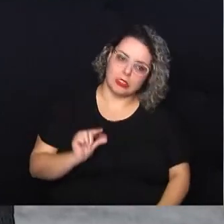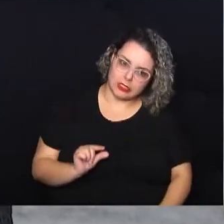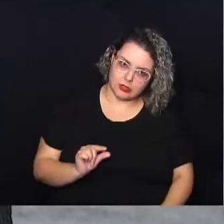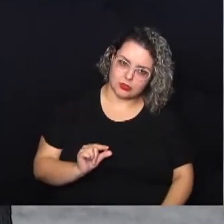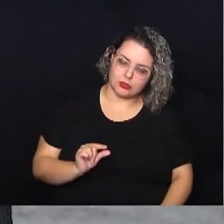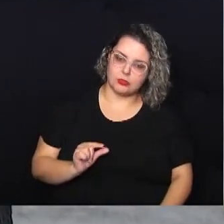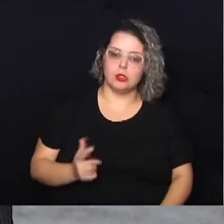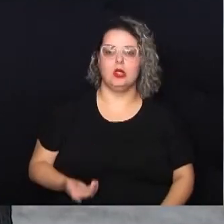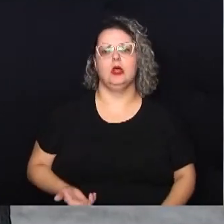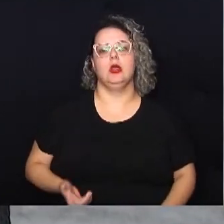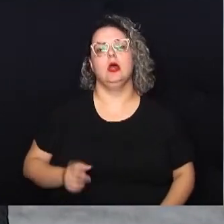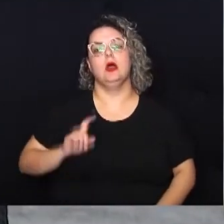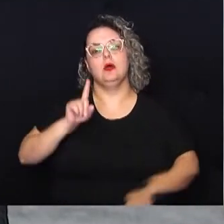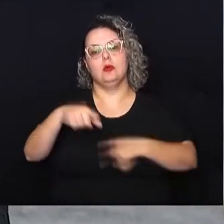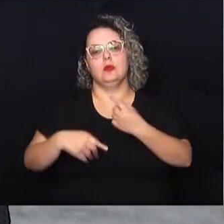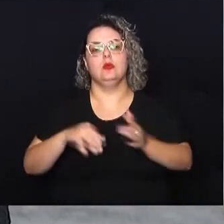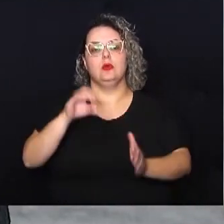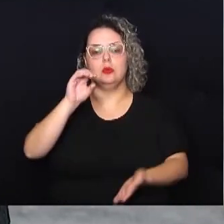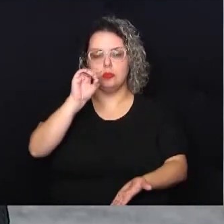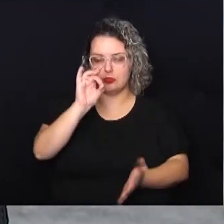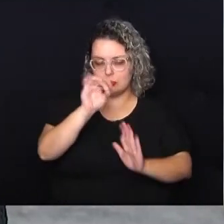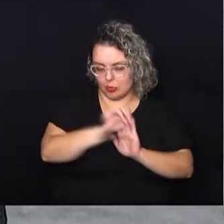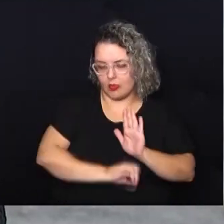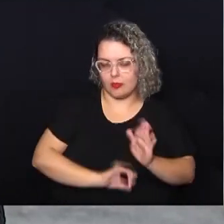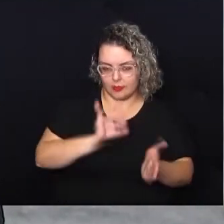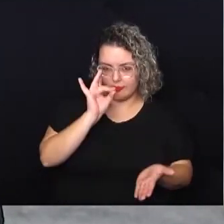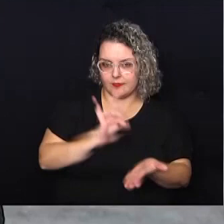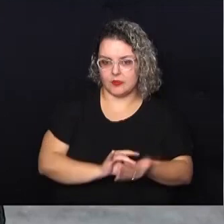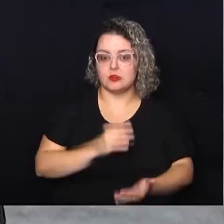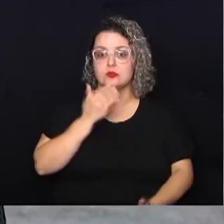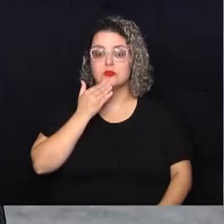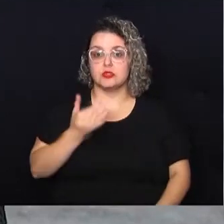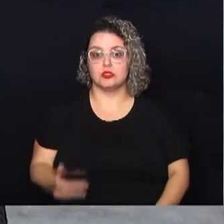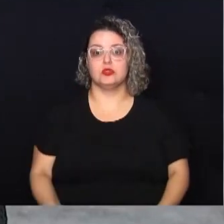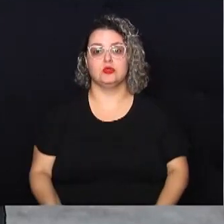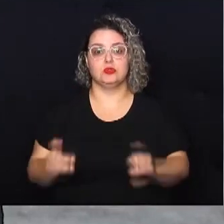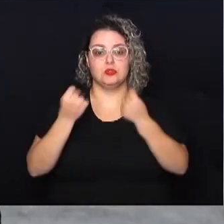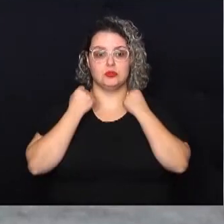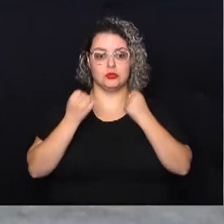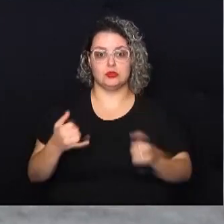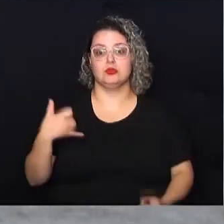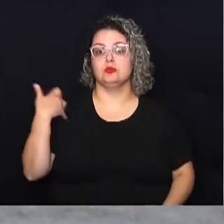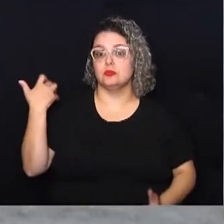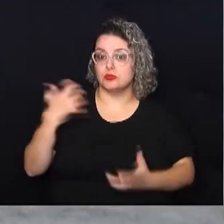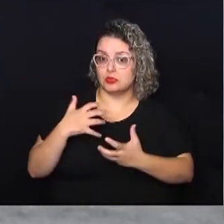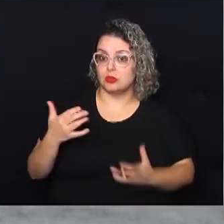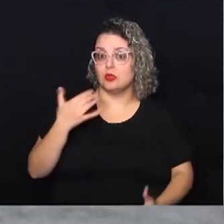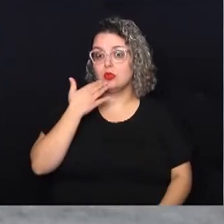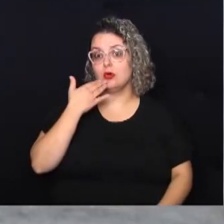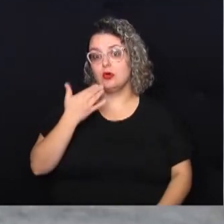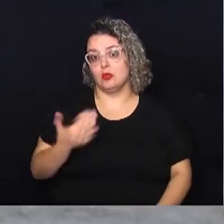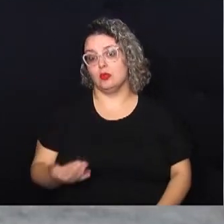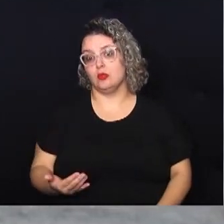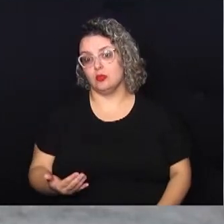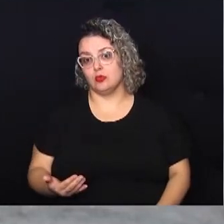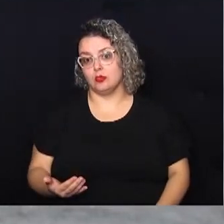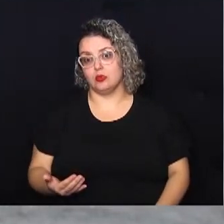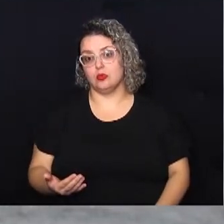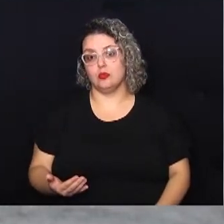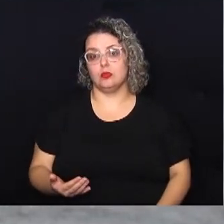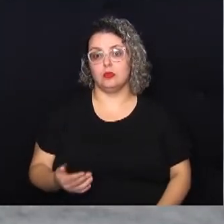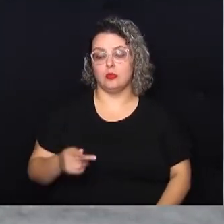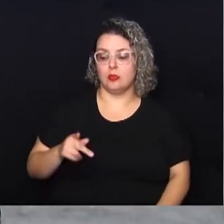eu fiz outro ofício pedindo academia de idosos, pedindo um playground